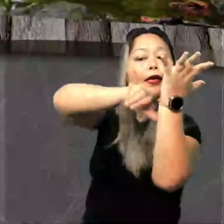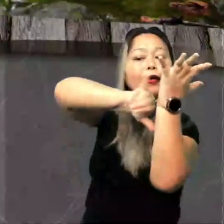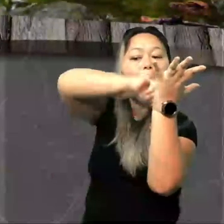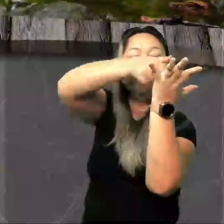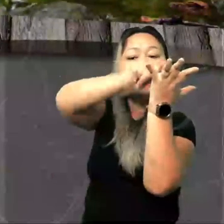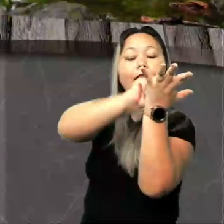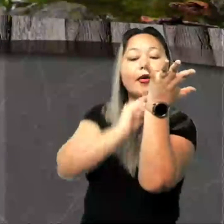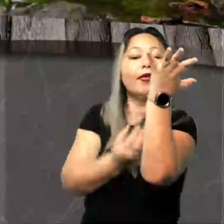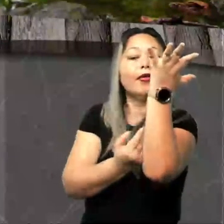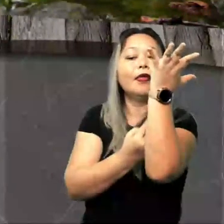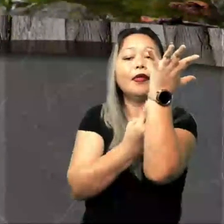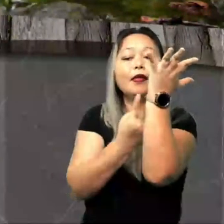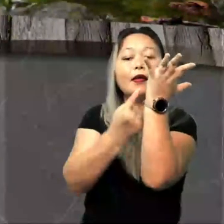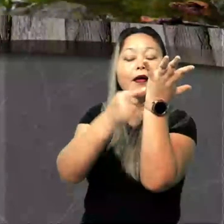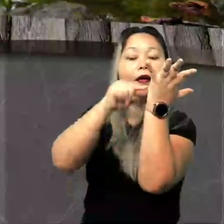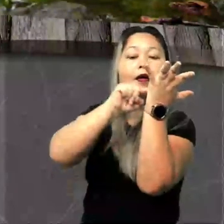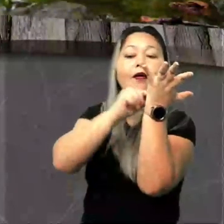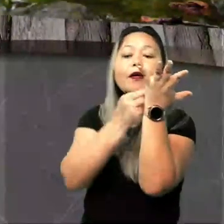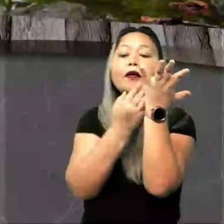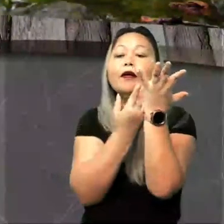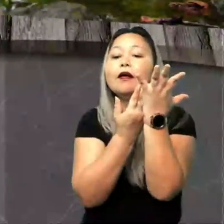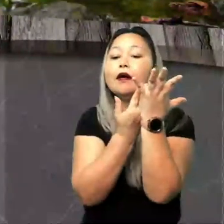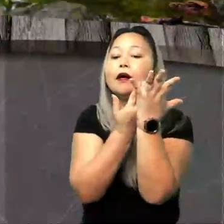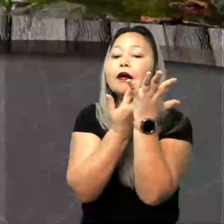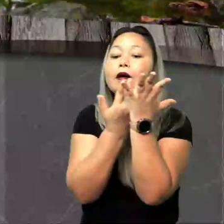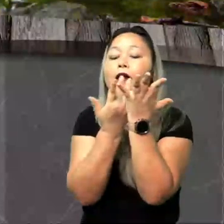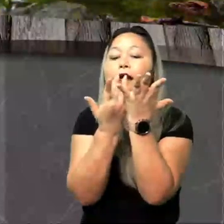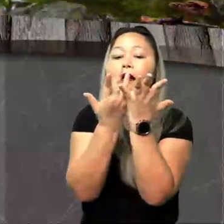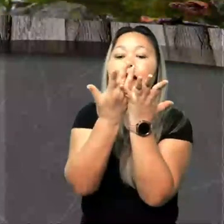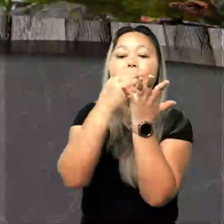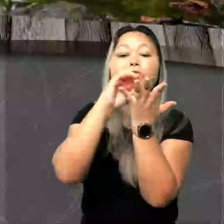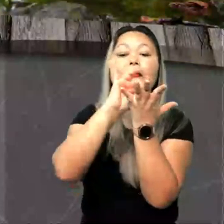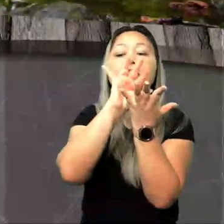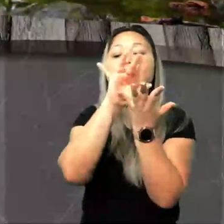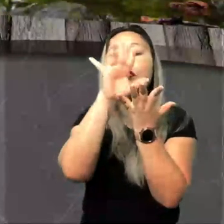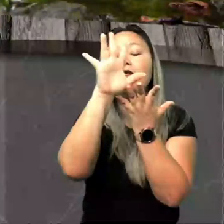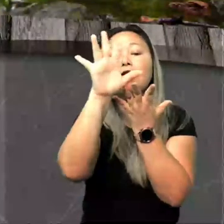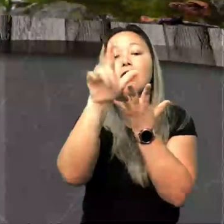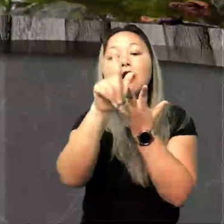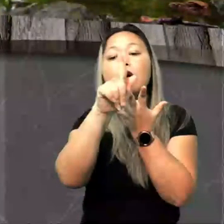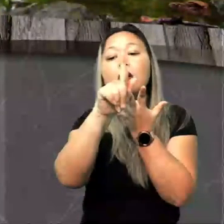química. E esse produto químico é esse monossacarídeo, a